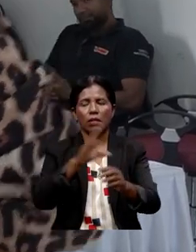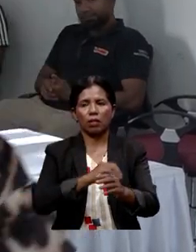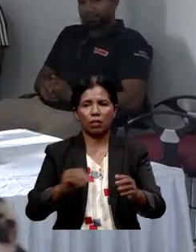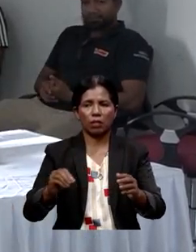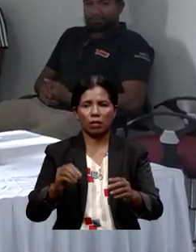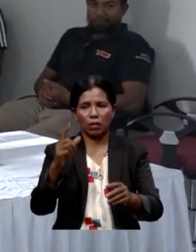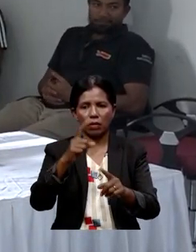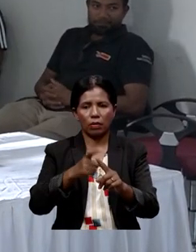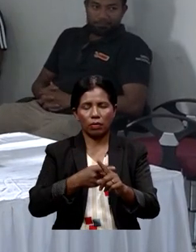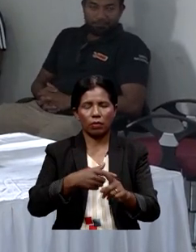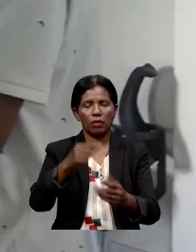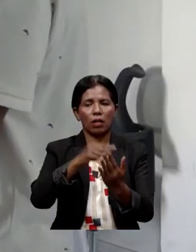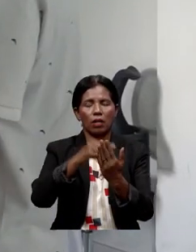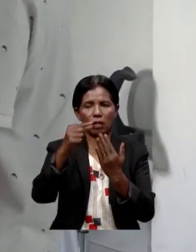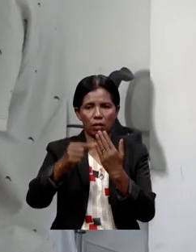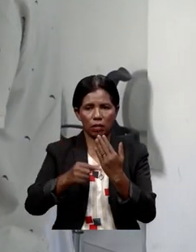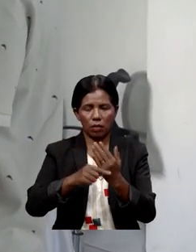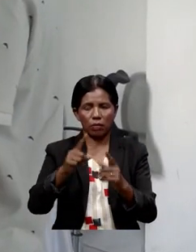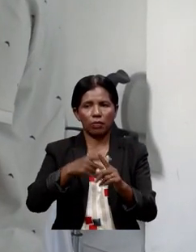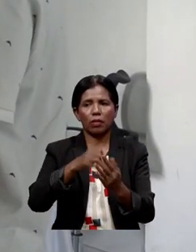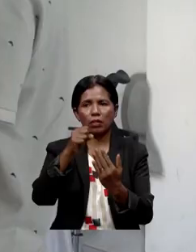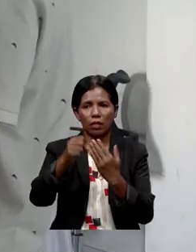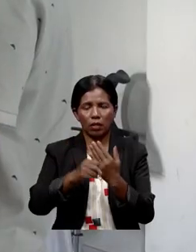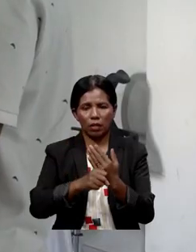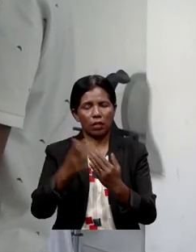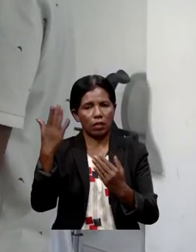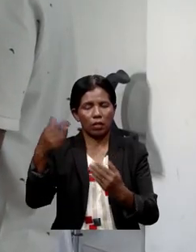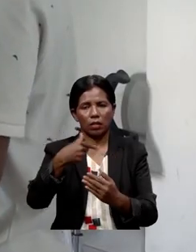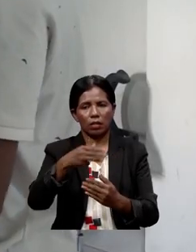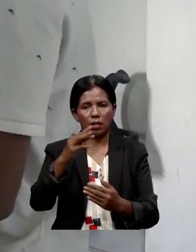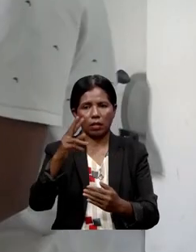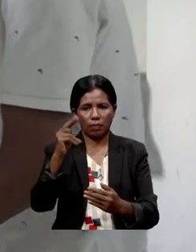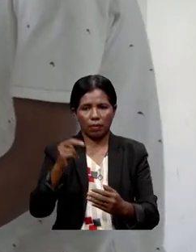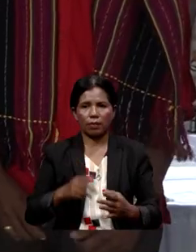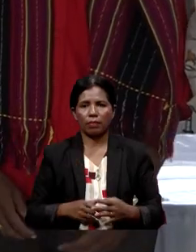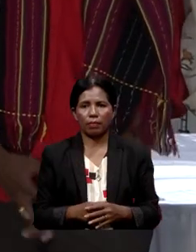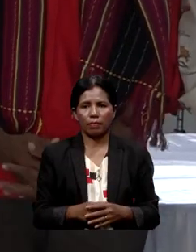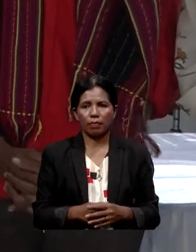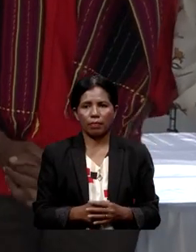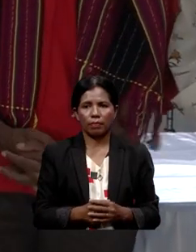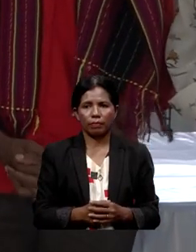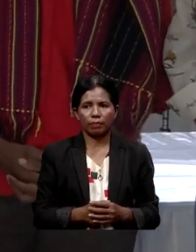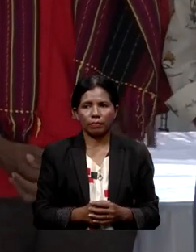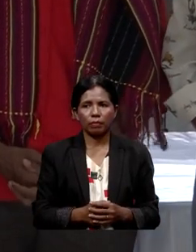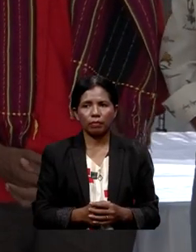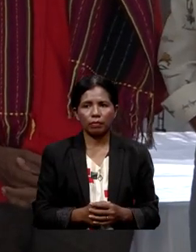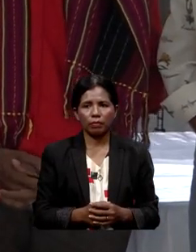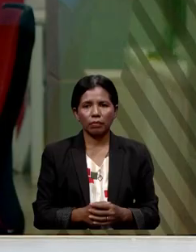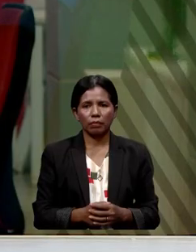durante Fulan Agosto, no Fulan Setembro, e a Giemen. A Derek Giemenes, Jacinto Fuca,